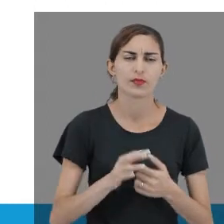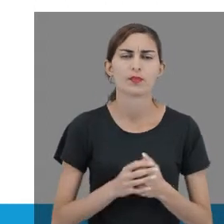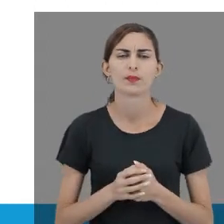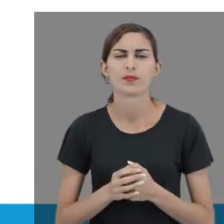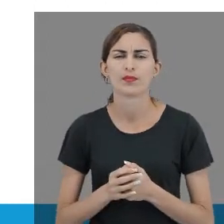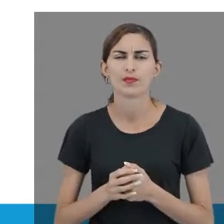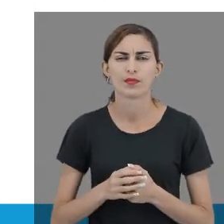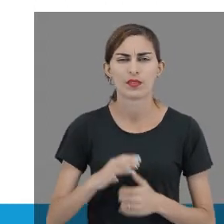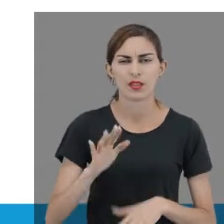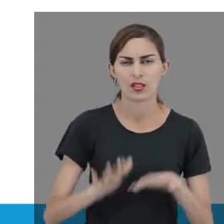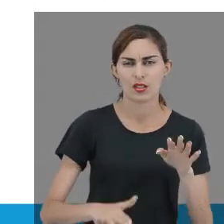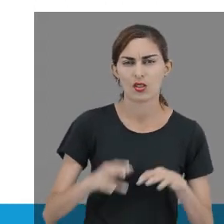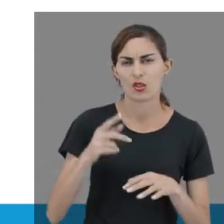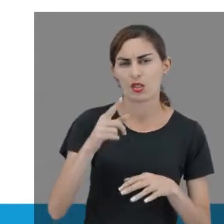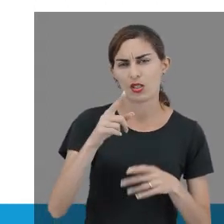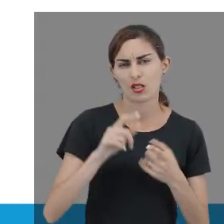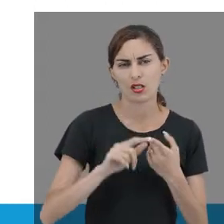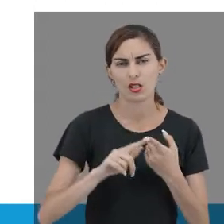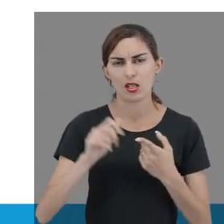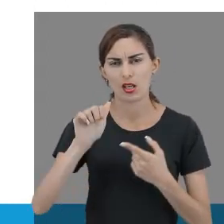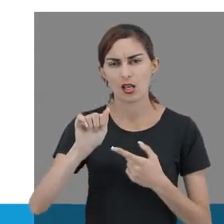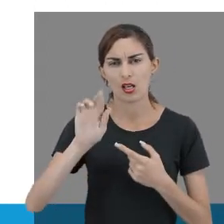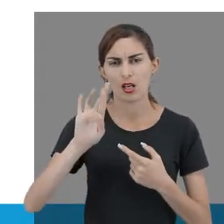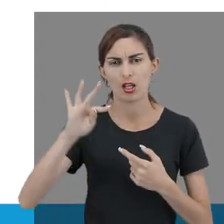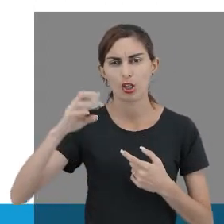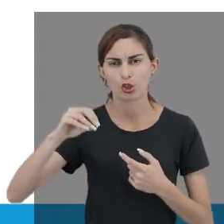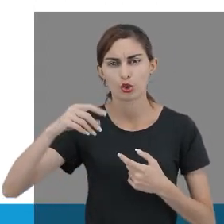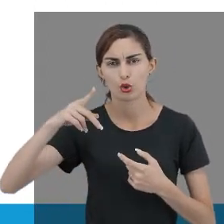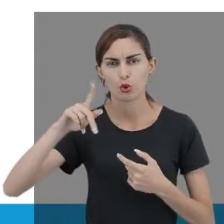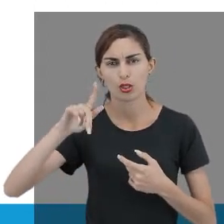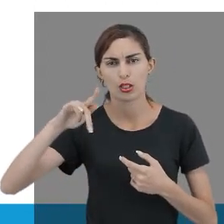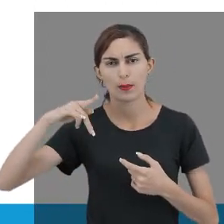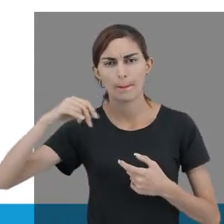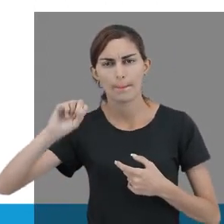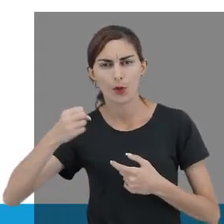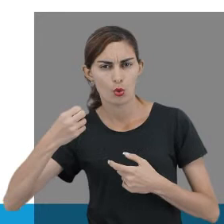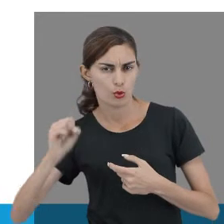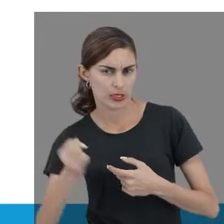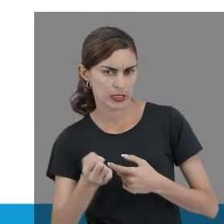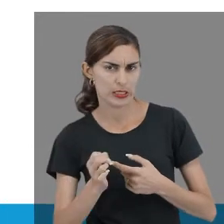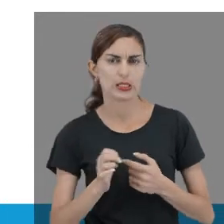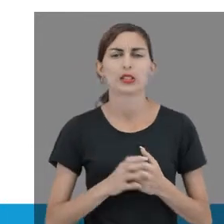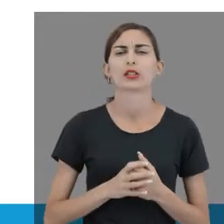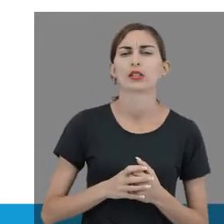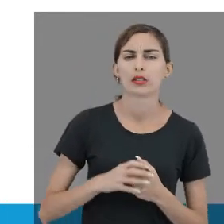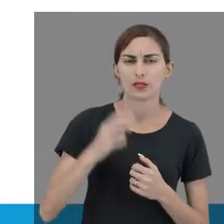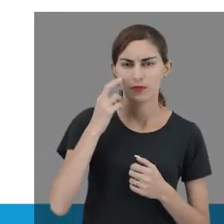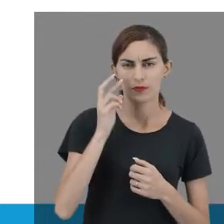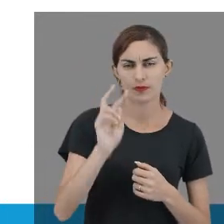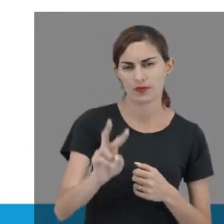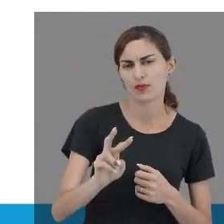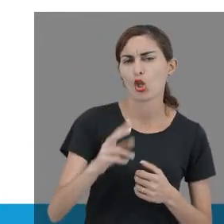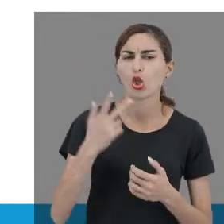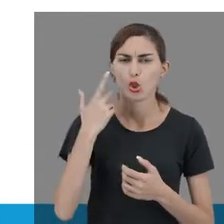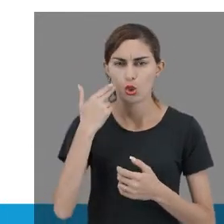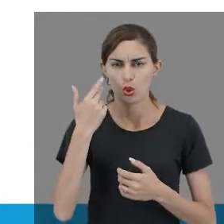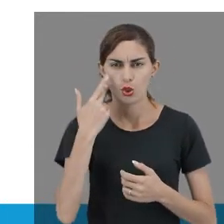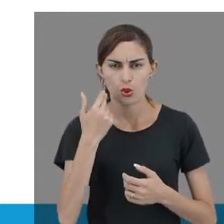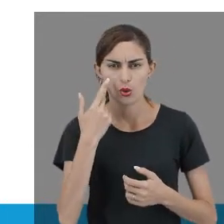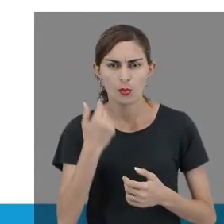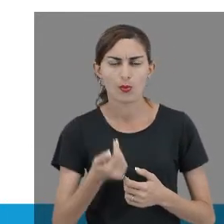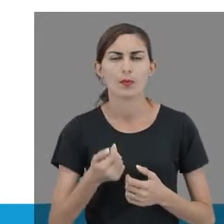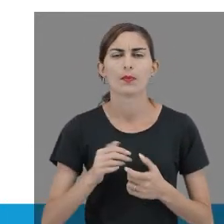alguns bebês já se observa a possibilidade da artrogripose, ele já fica numa posição mais viciosa das mãos e dos